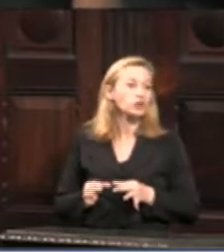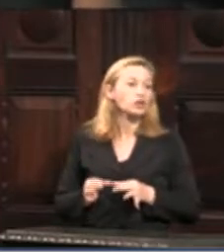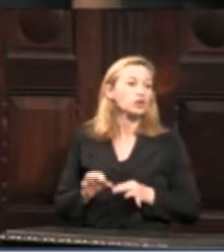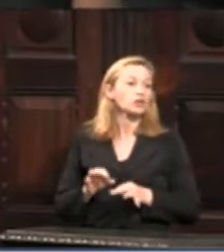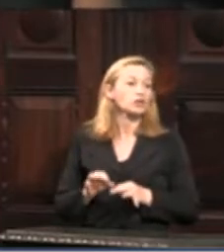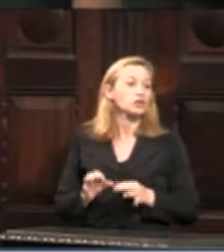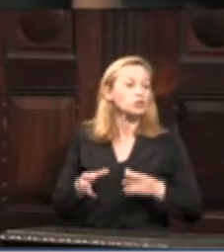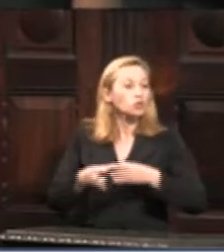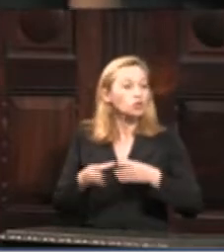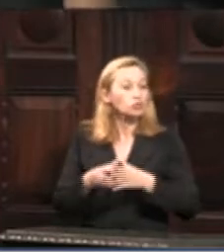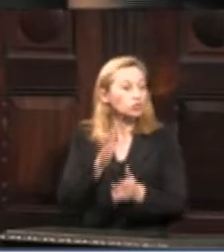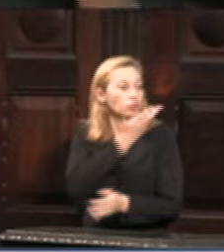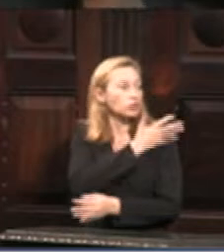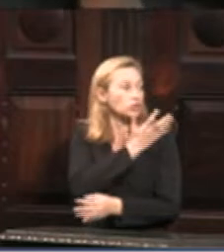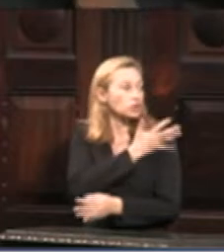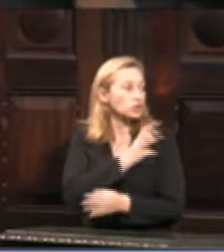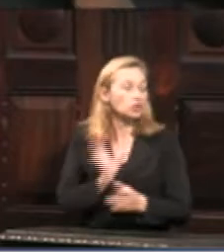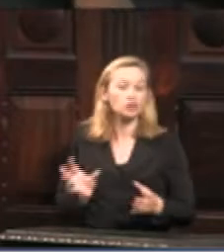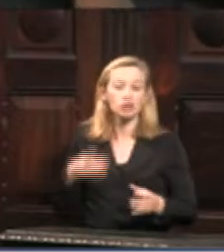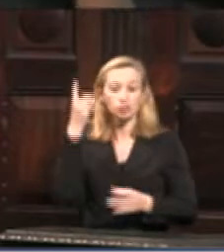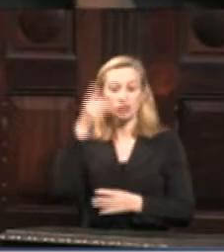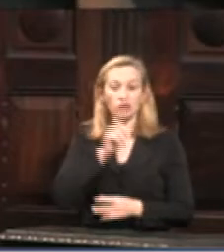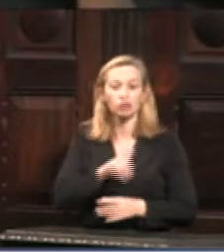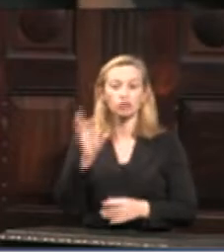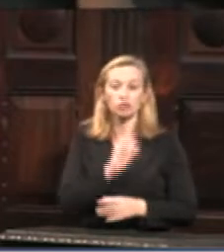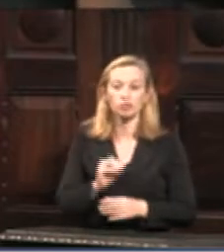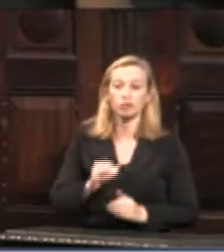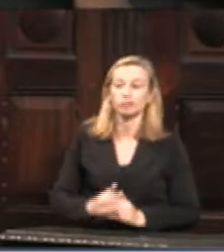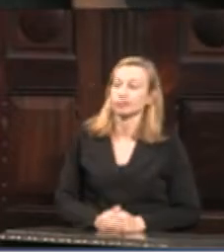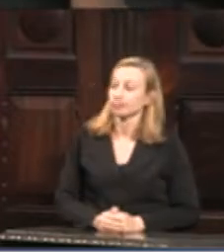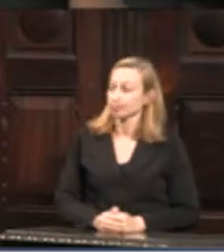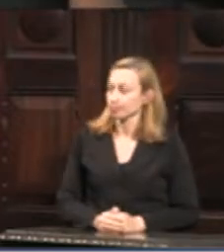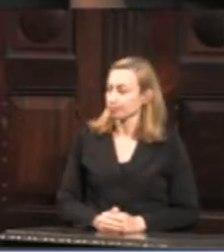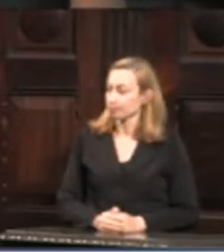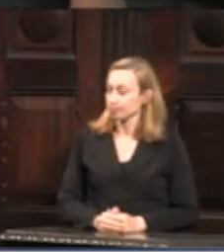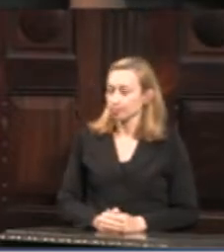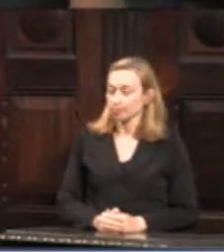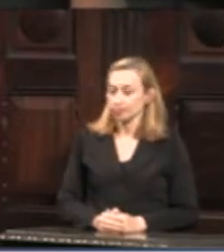emitir parecer pela Comissão de Constituição e Justiça, deputado Luiz Paulo.